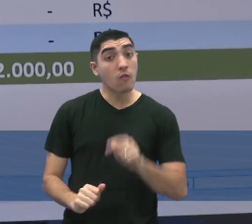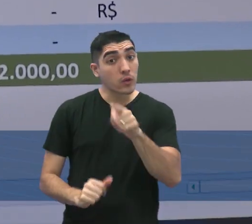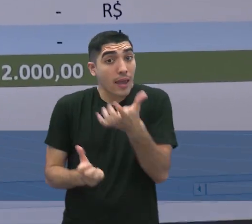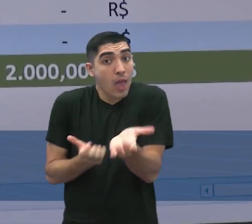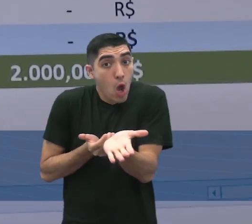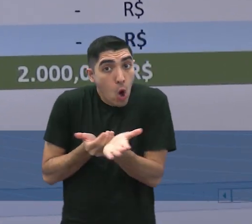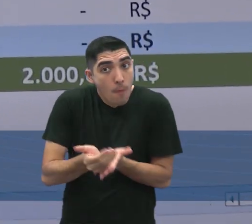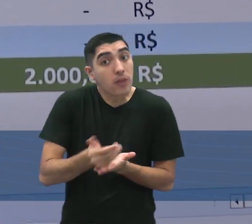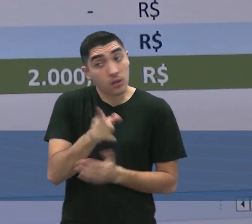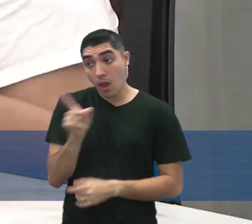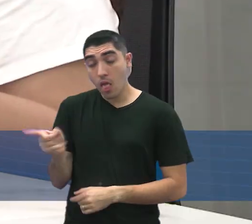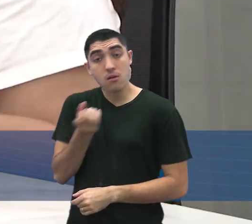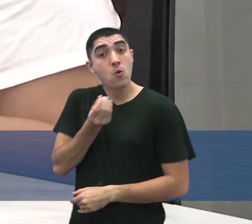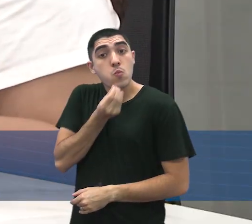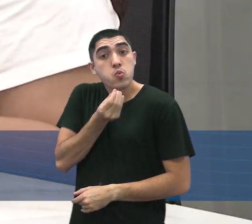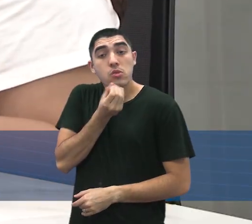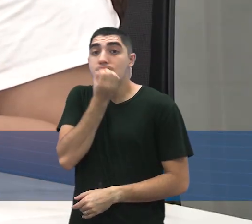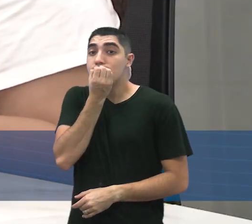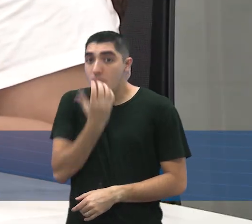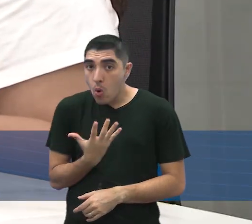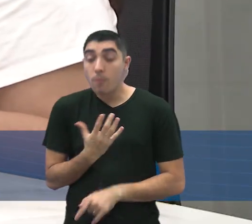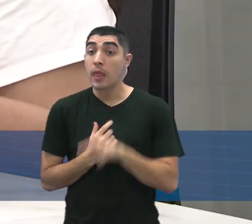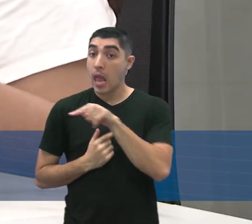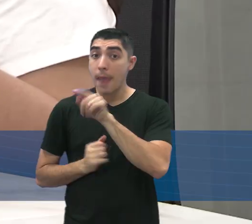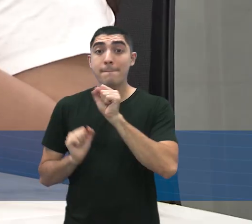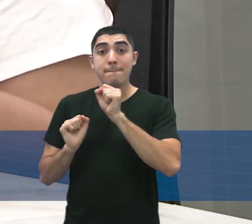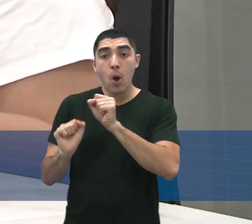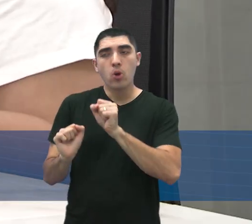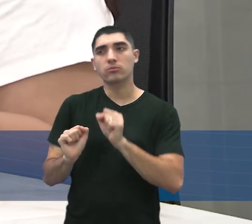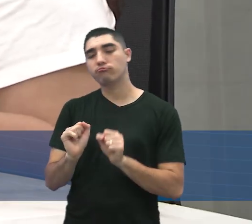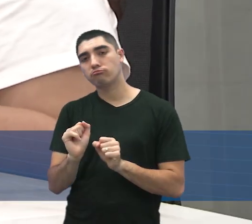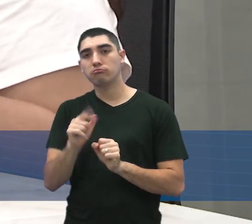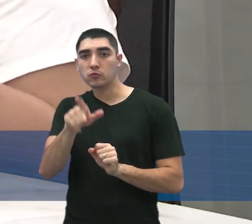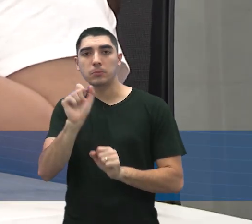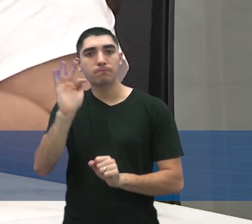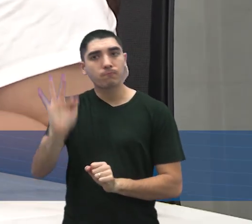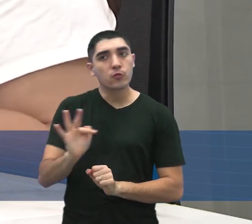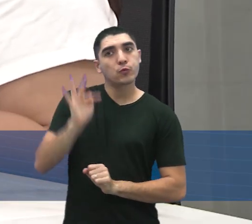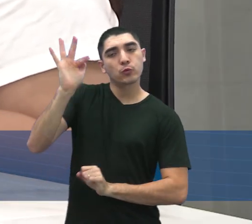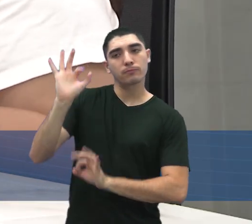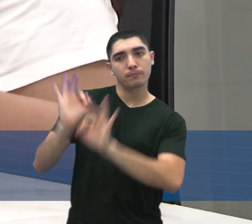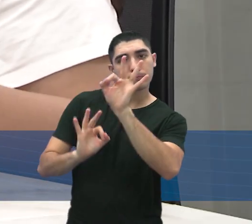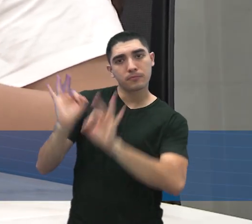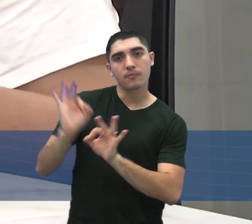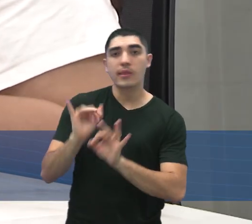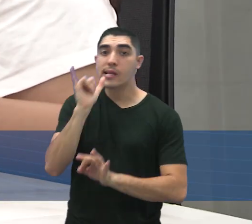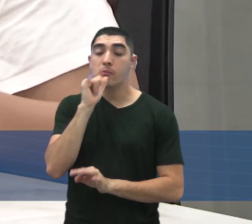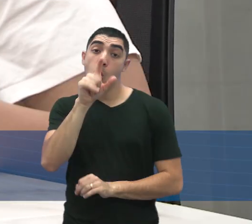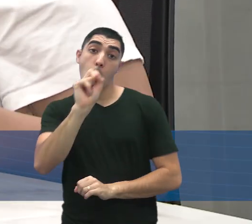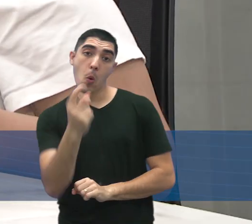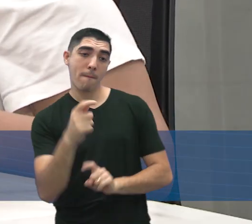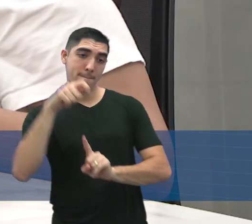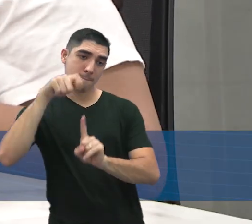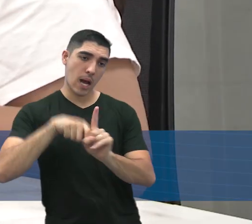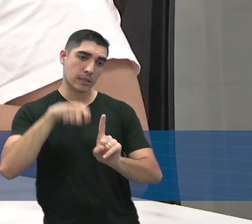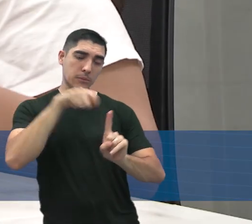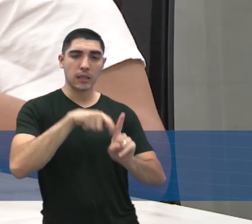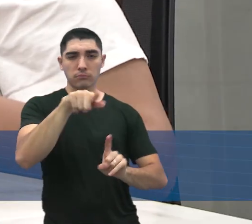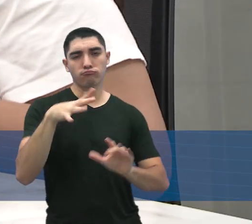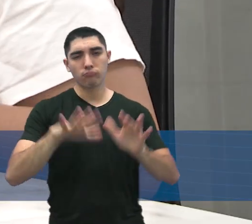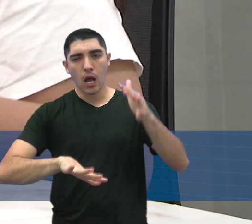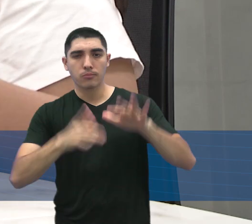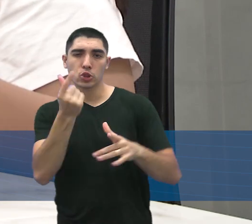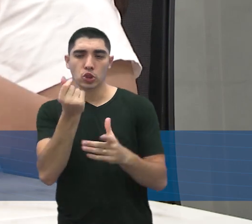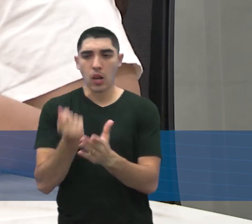um ótimo primeiro passo. Lembrando que isso aqui pode servir tanto como uma projeção, então você começa o mês desenhando mais ou menos o que você